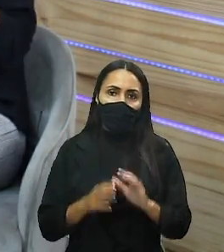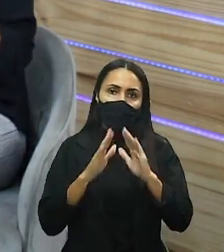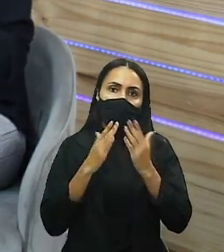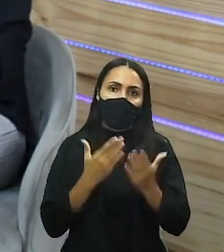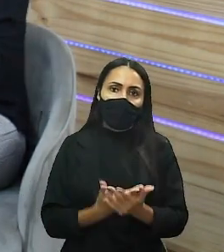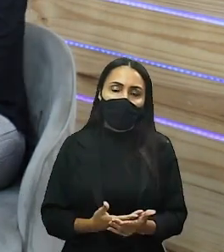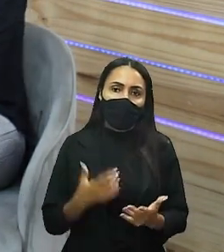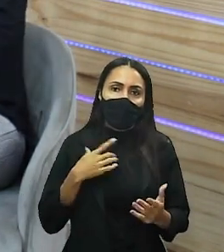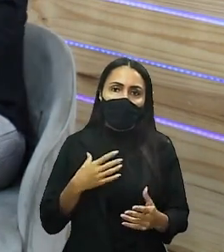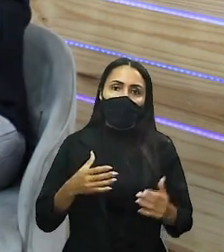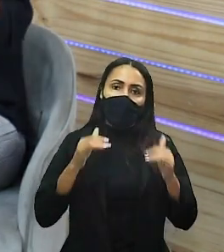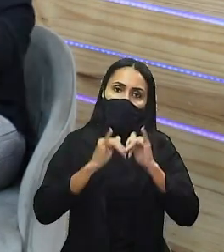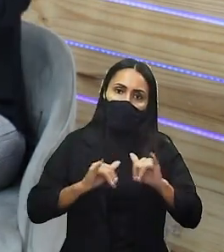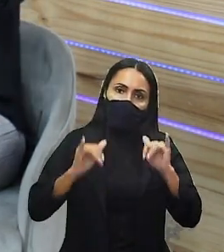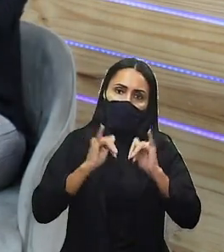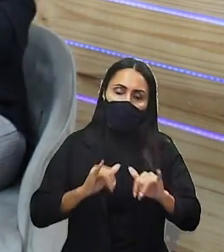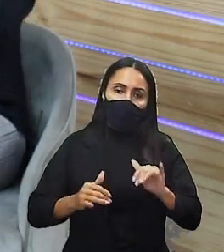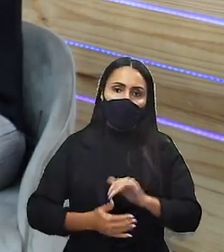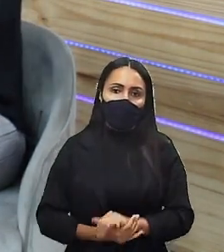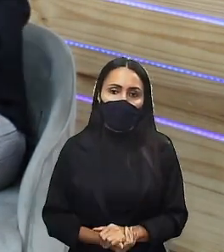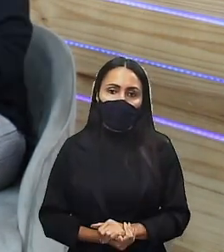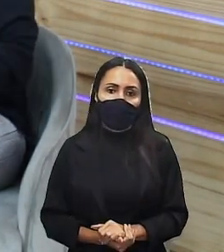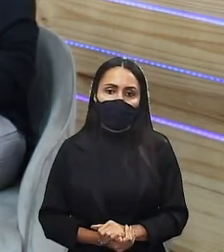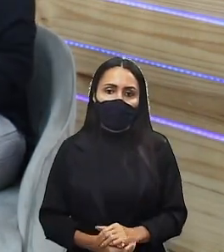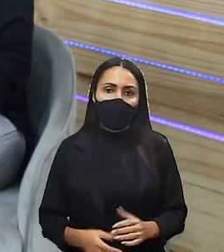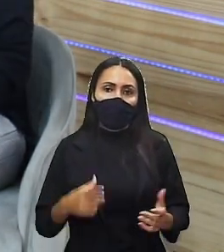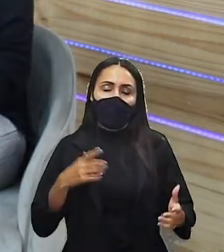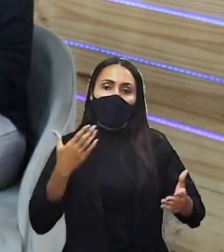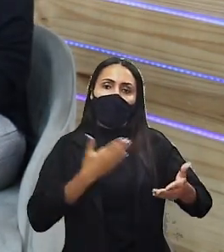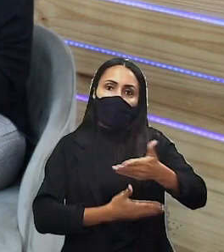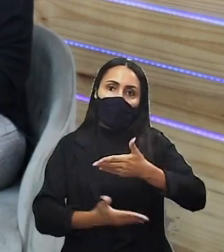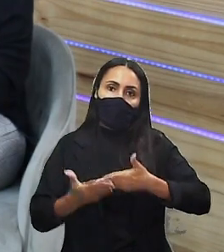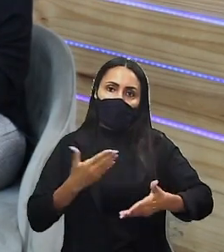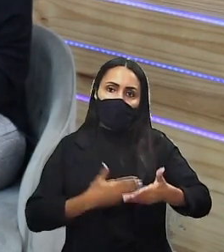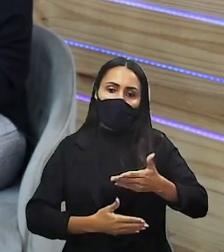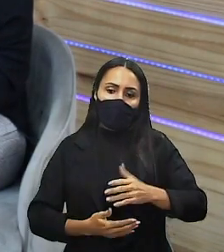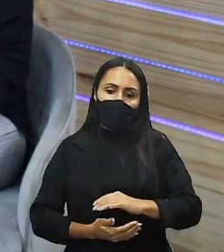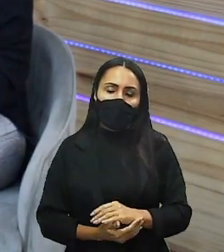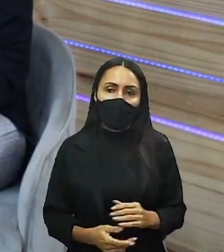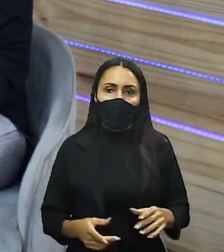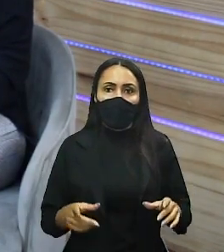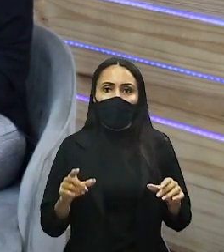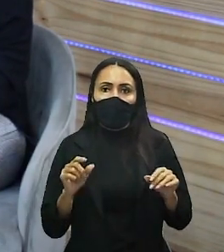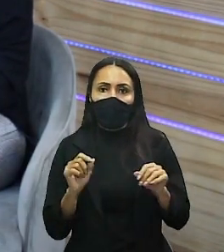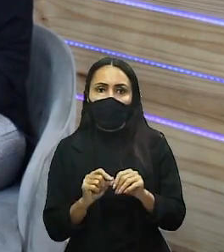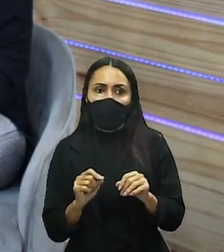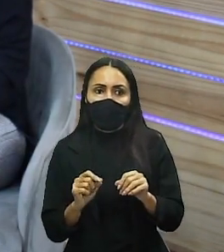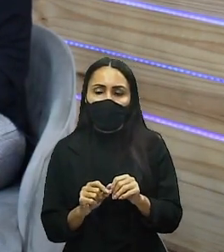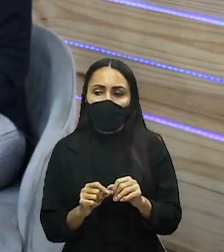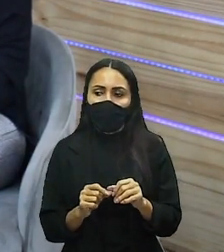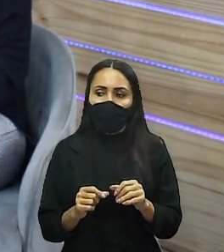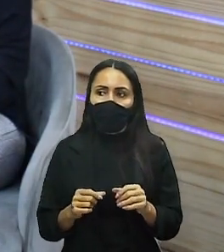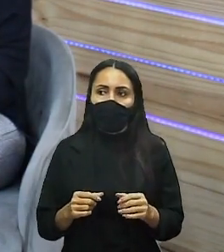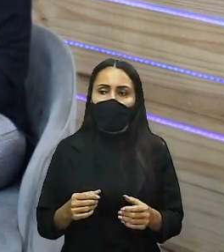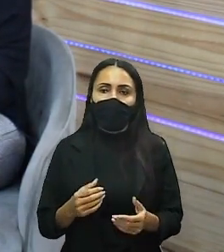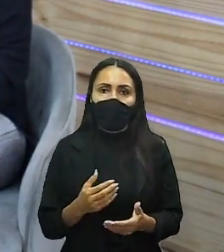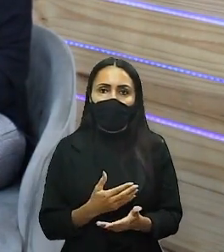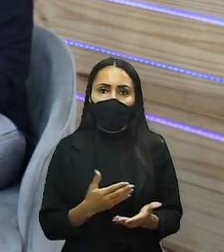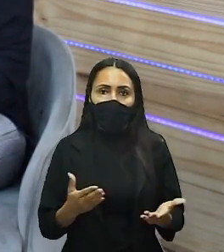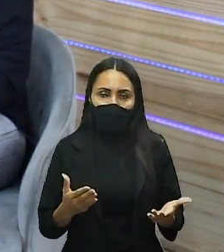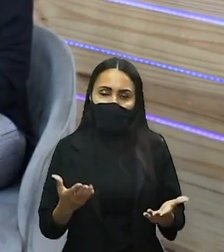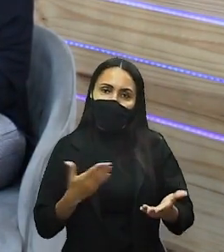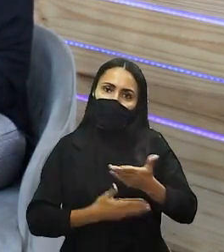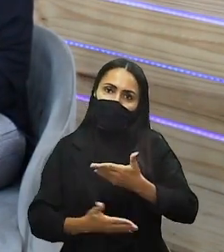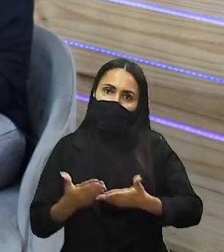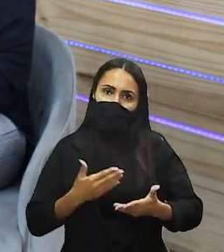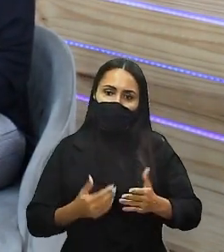muito pedir informações. Então, essa coisa de você trocar, de você fazer a troca